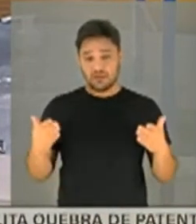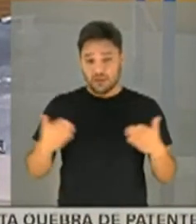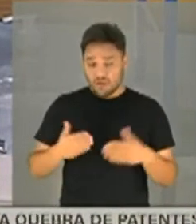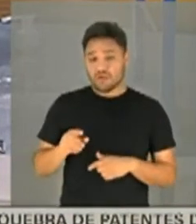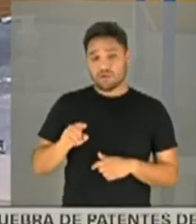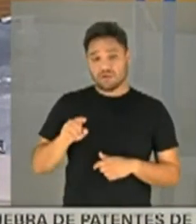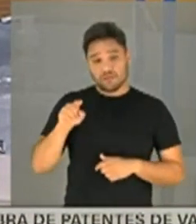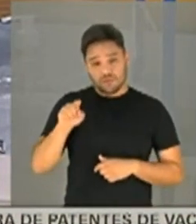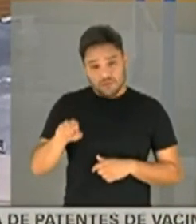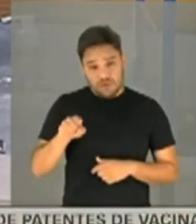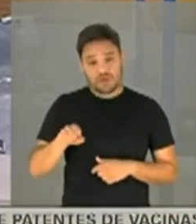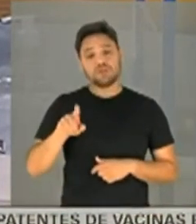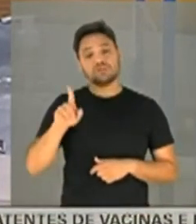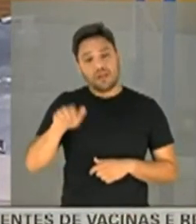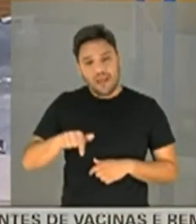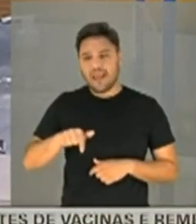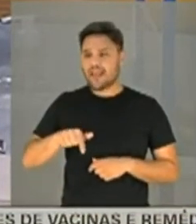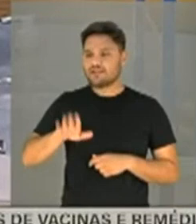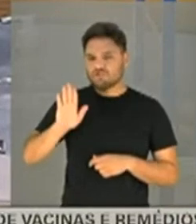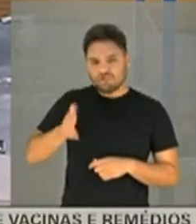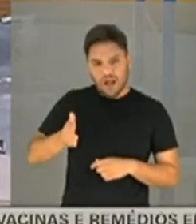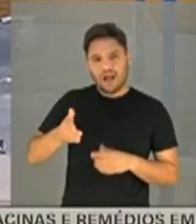foi amplamente